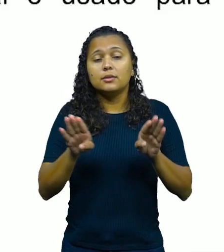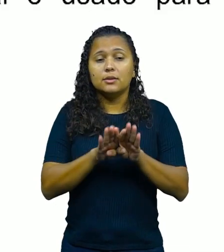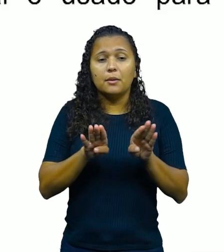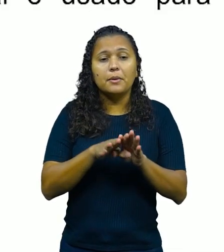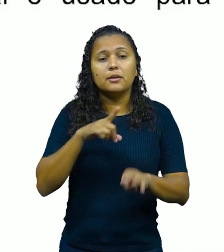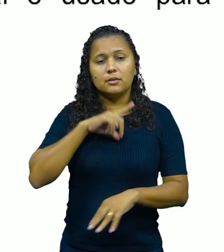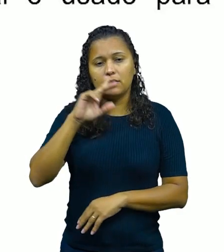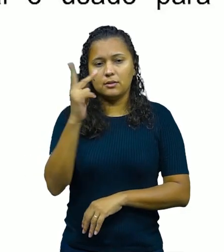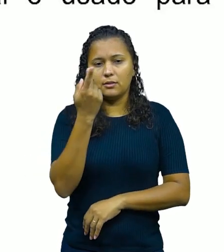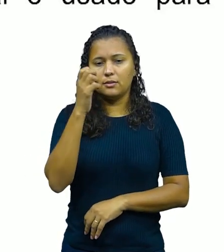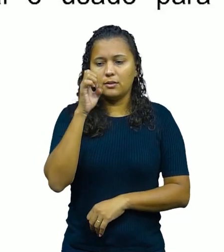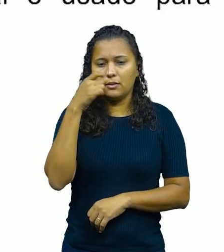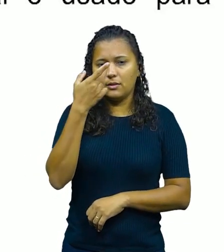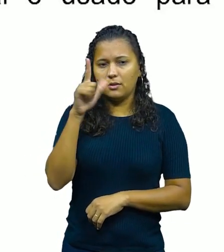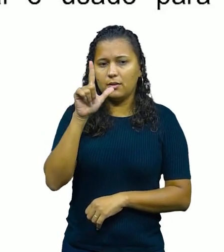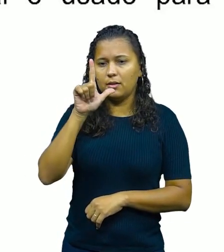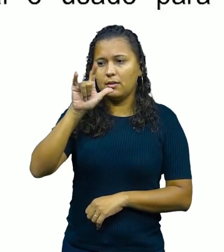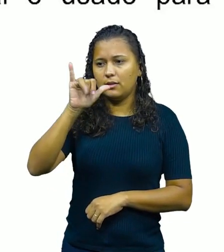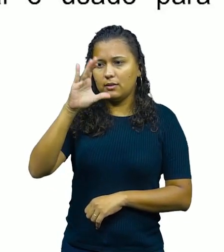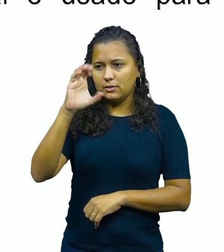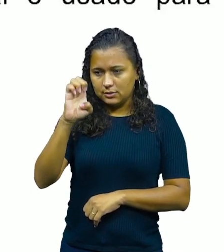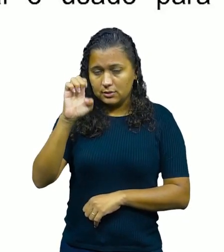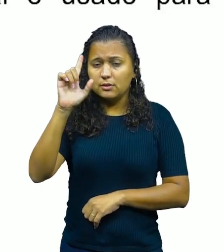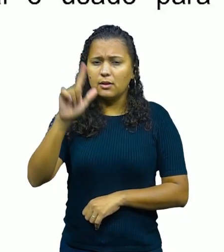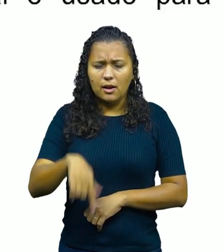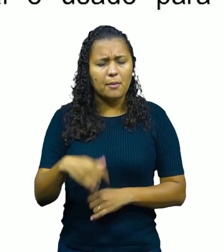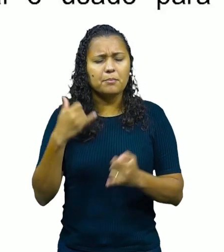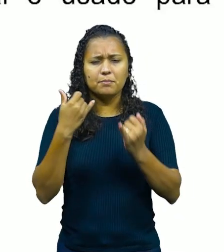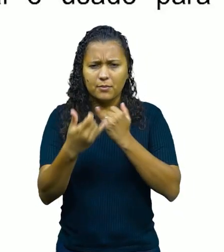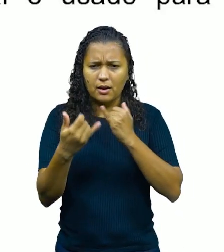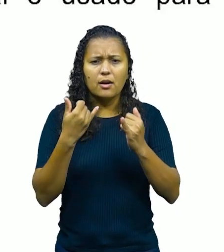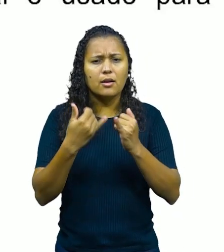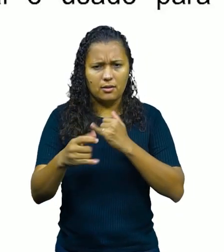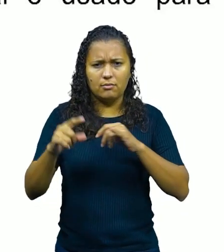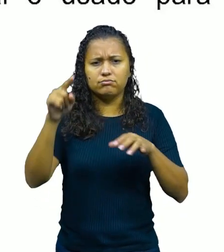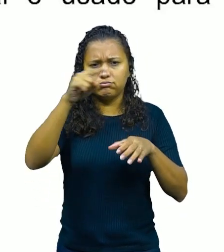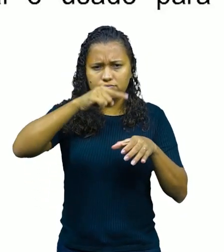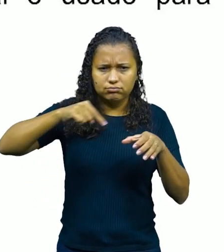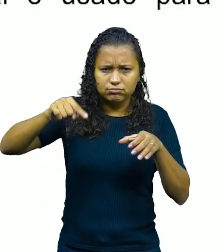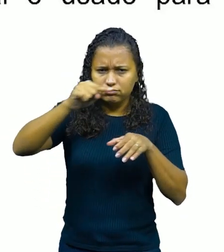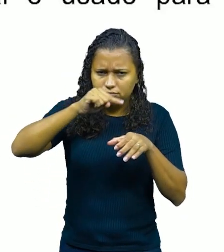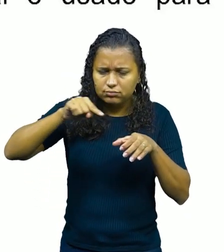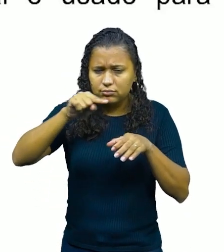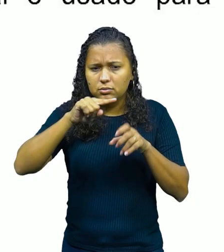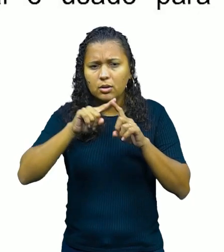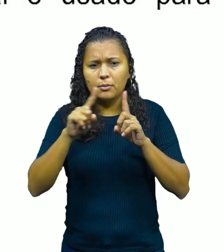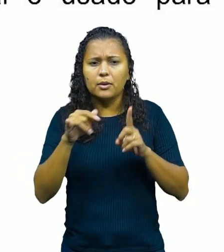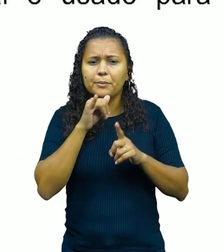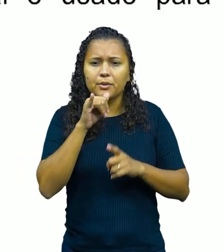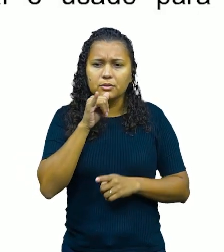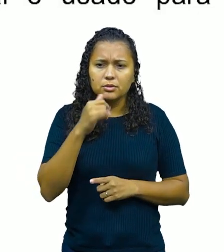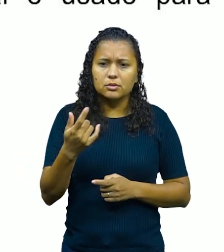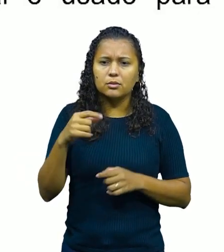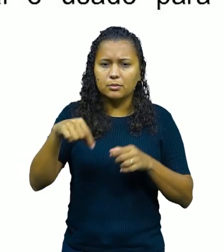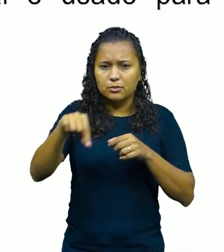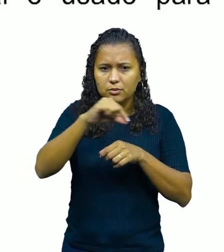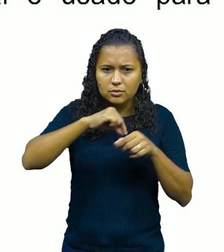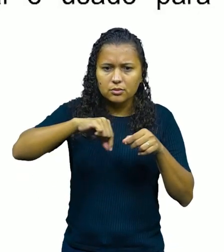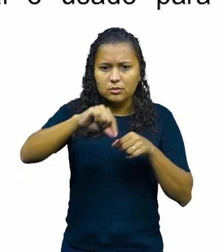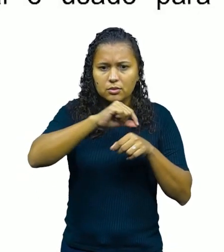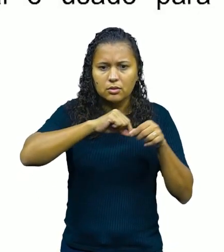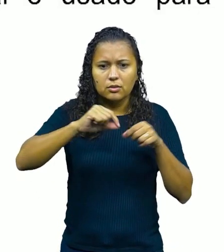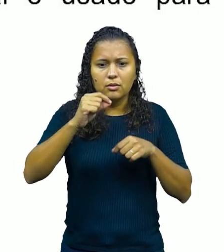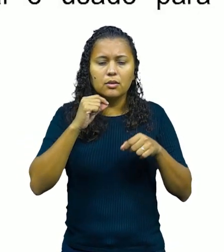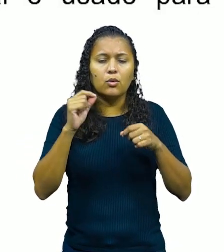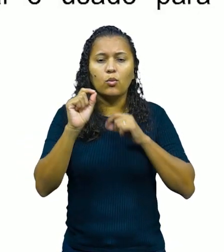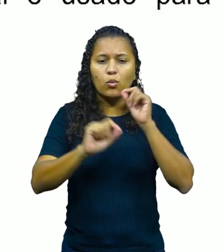O de hélice. O de hélice é um nanômetro também muito similar ao tipo espiral, sendo que o tubo achatado de Bourdon